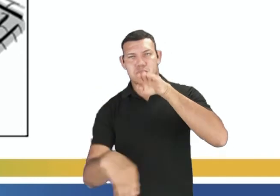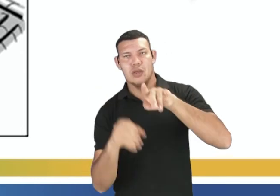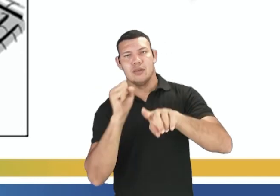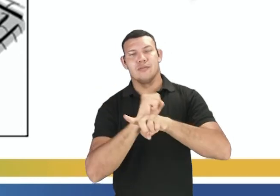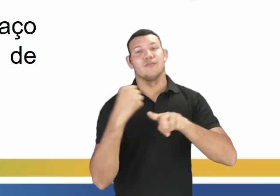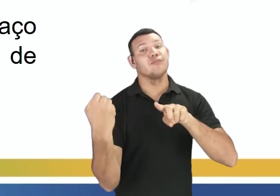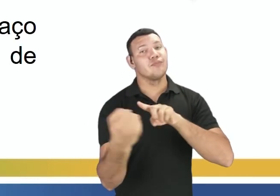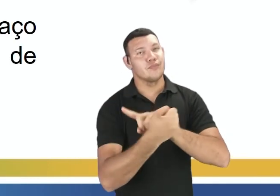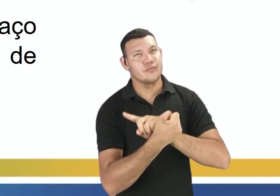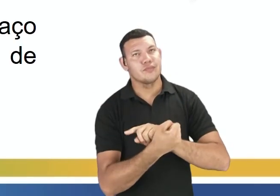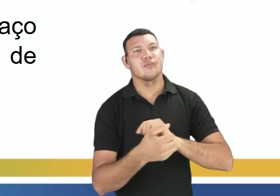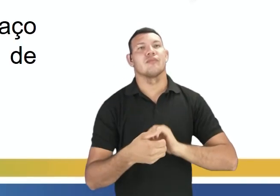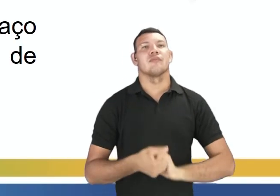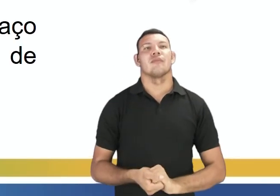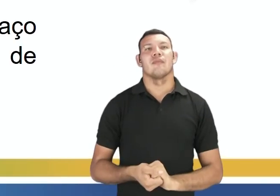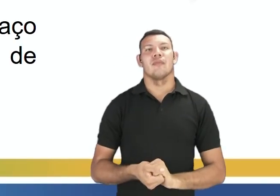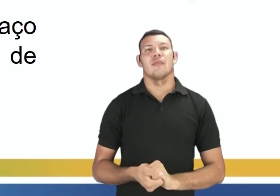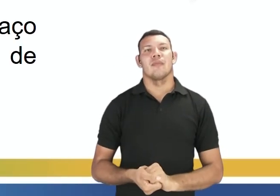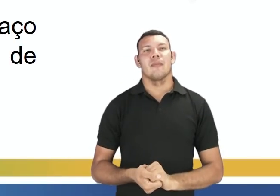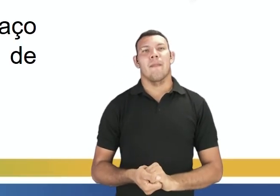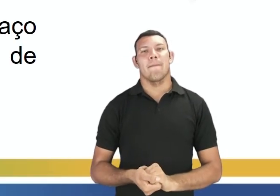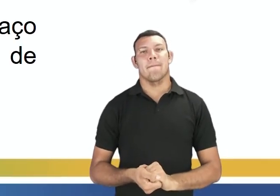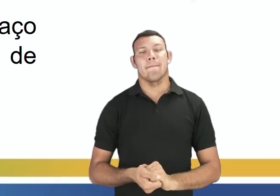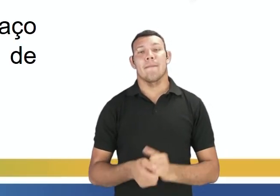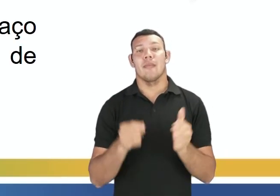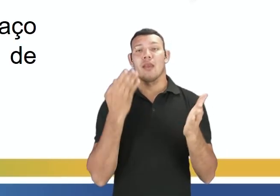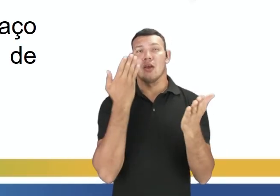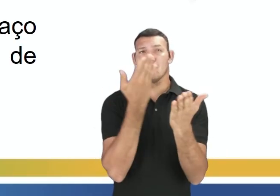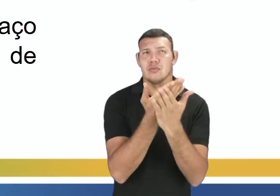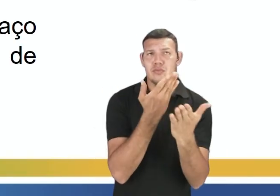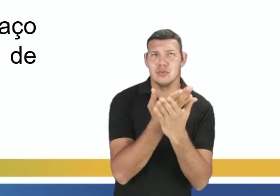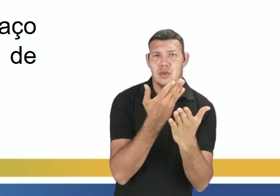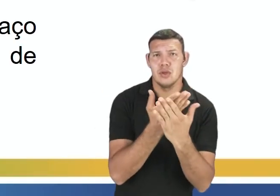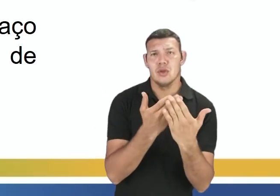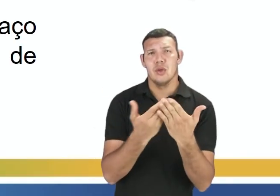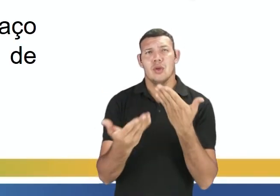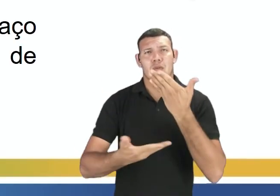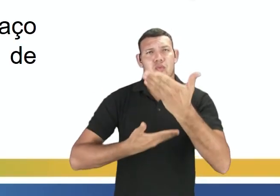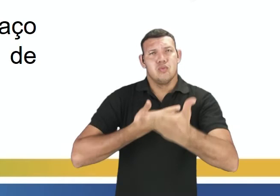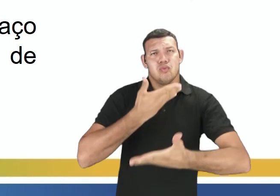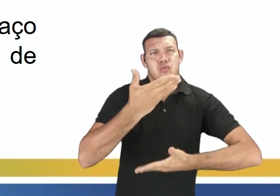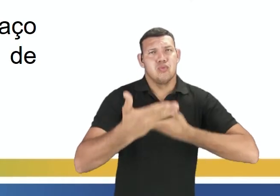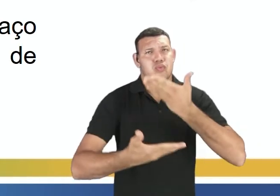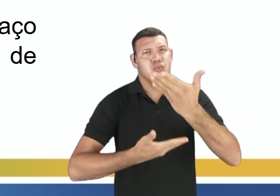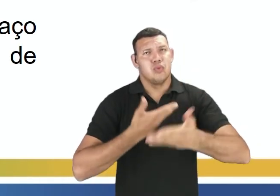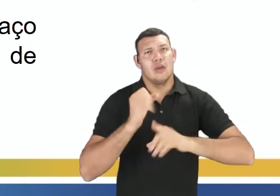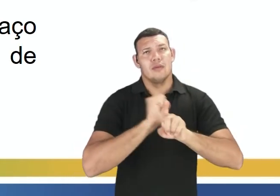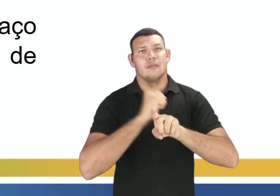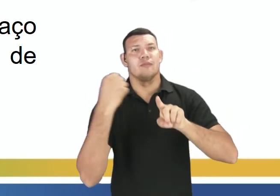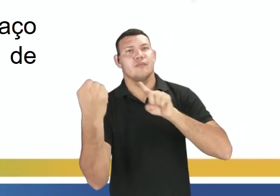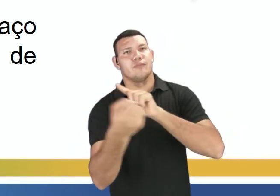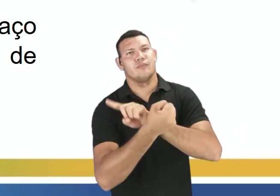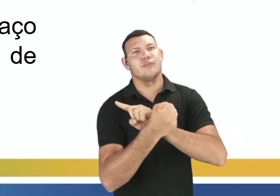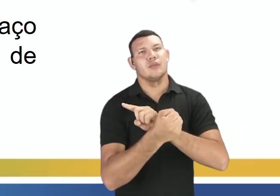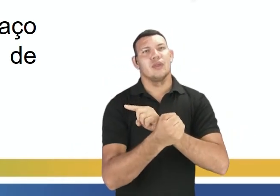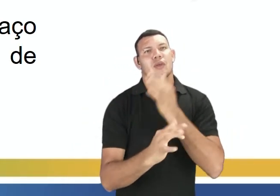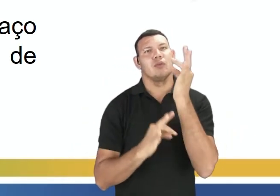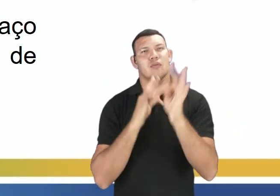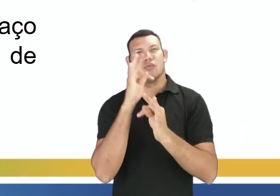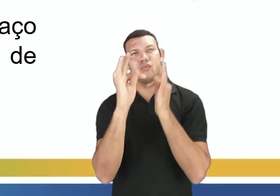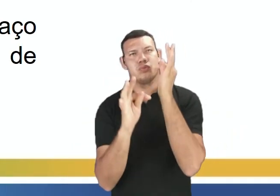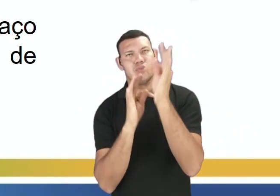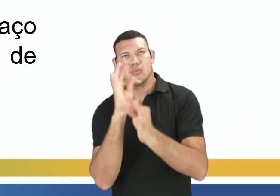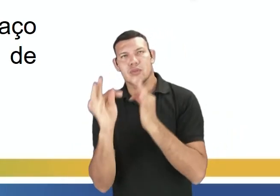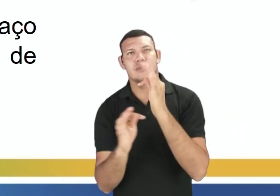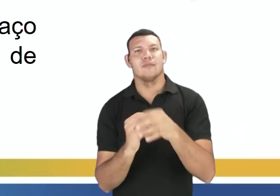né? Então essa imagem, no nosso estudo dessas interações da sociedade com o meio físico, deve-se considerar fatores